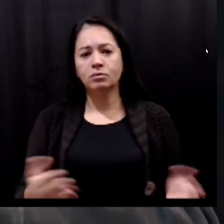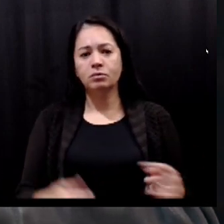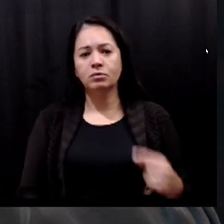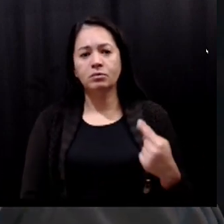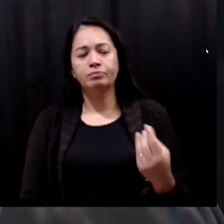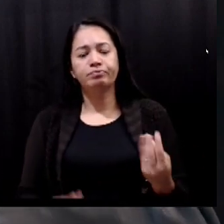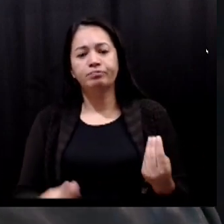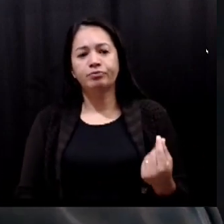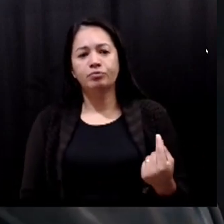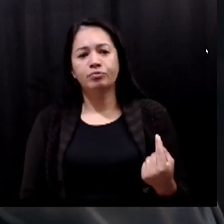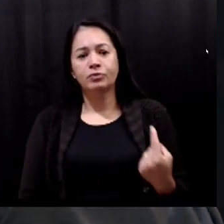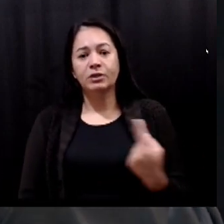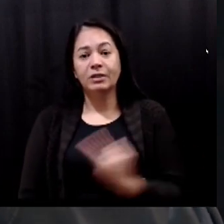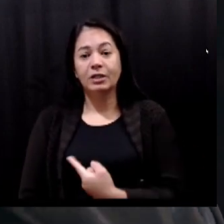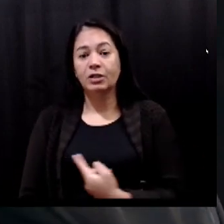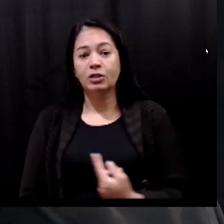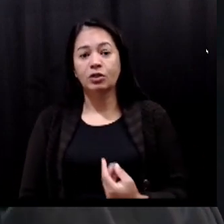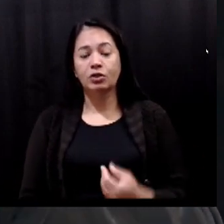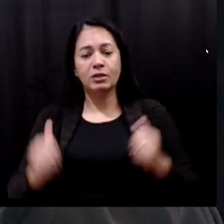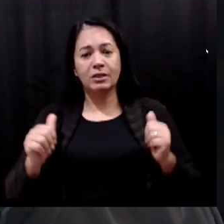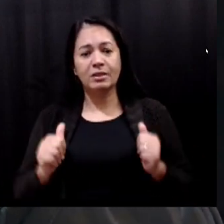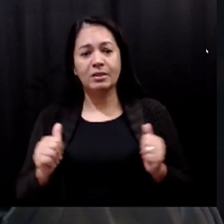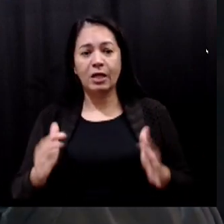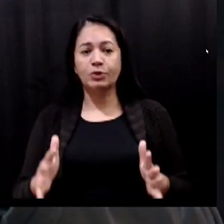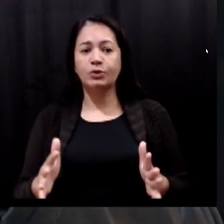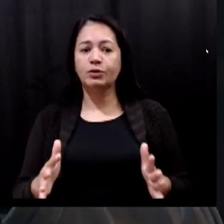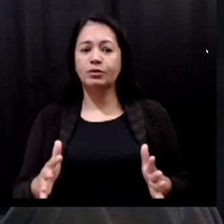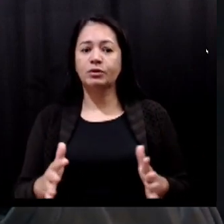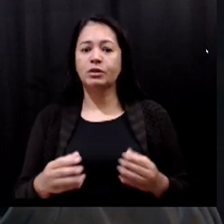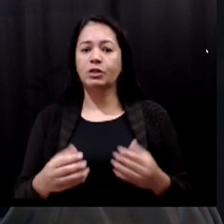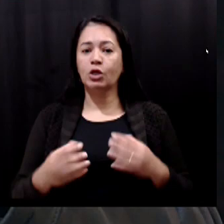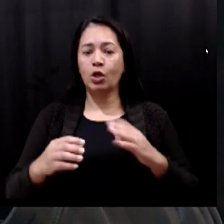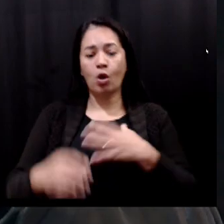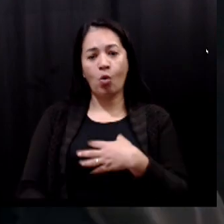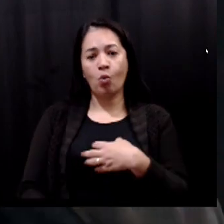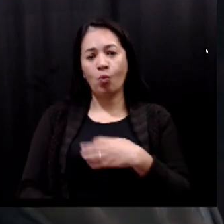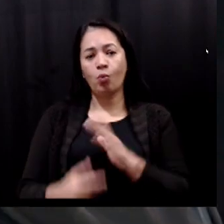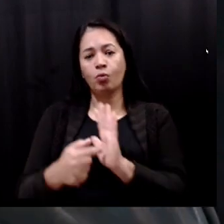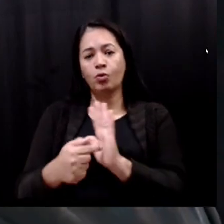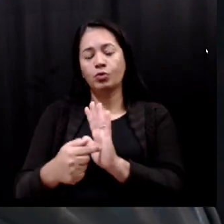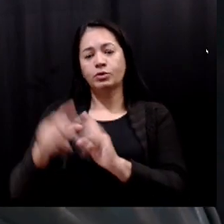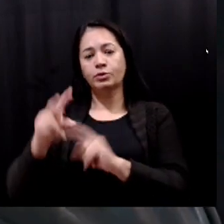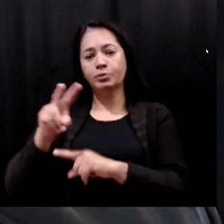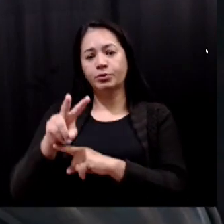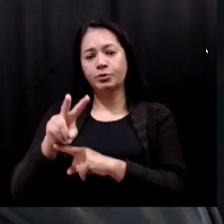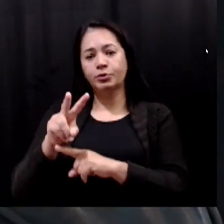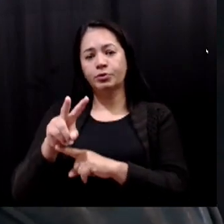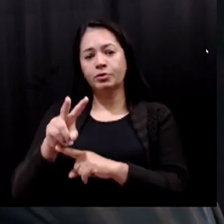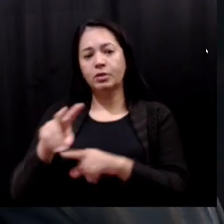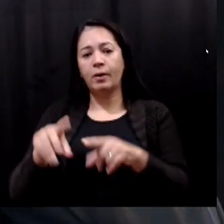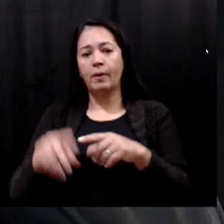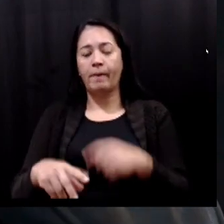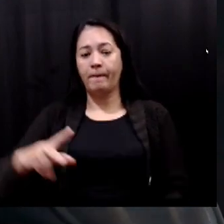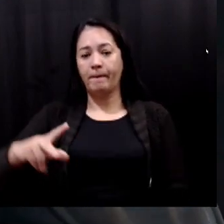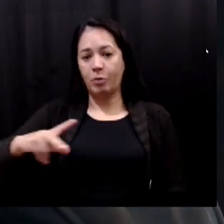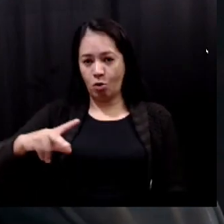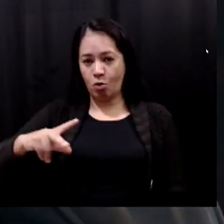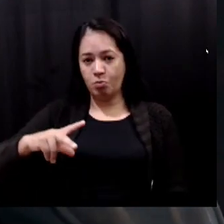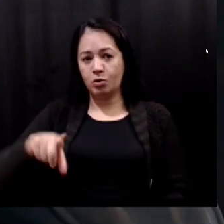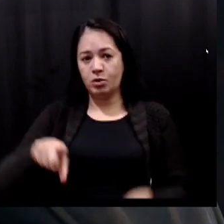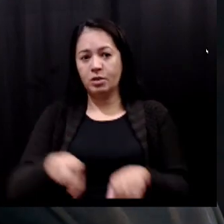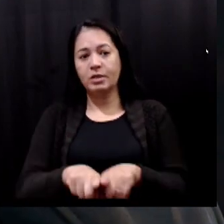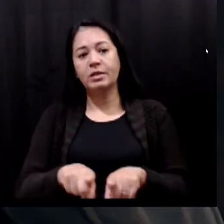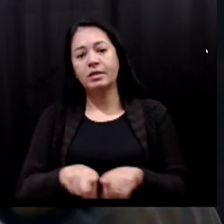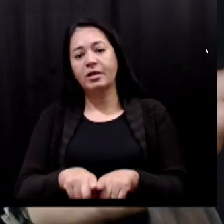nas nossas atitudes e comportamentos de cuidado, tanto pessoais quanto em relação